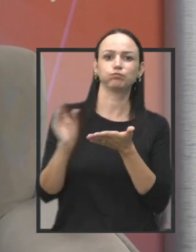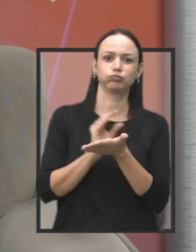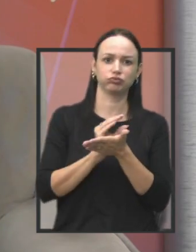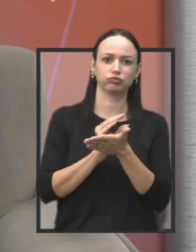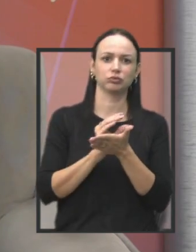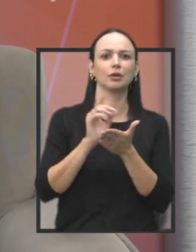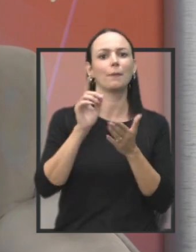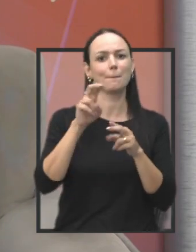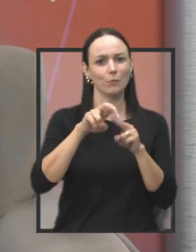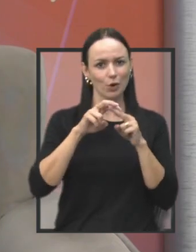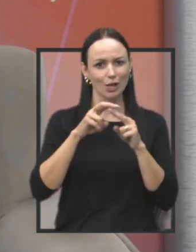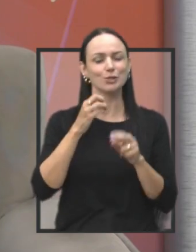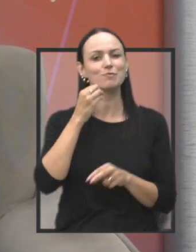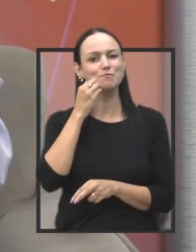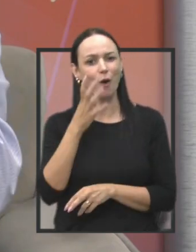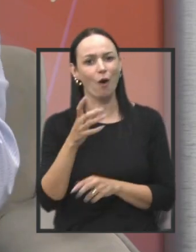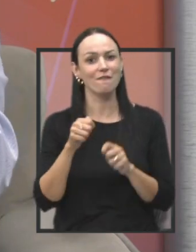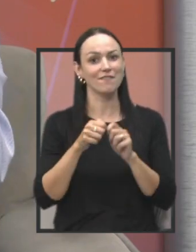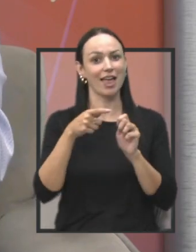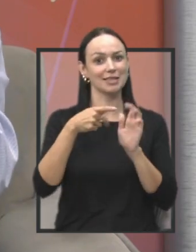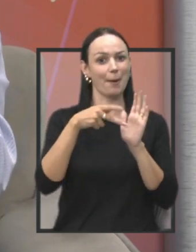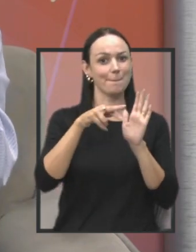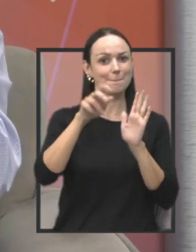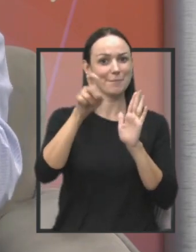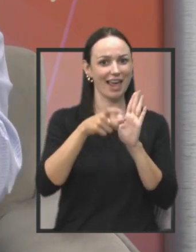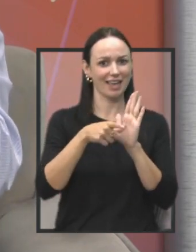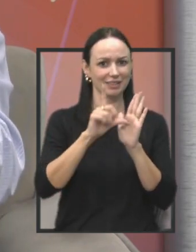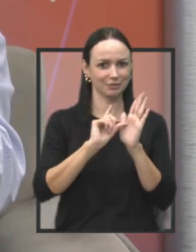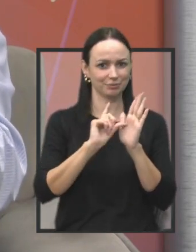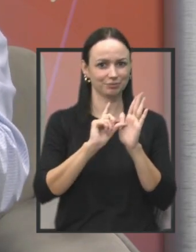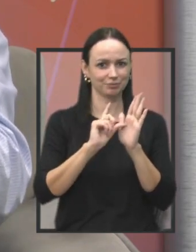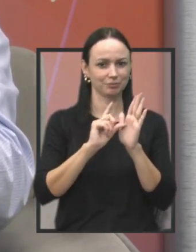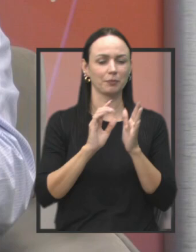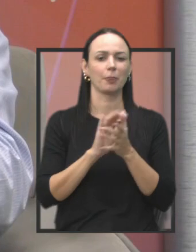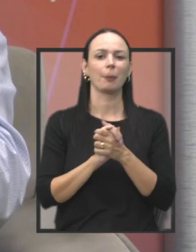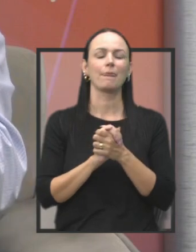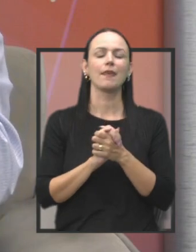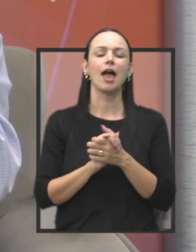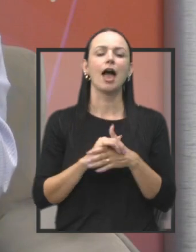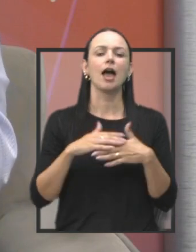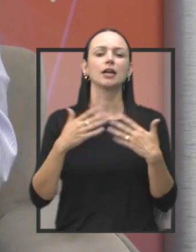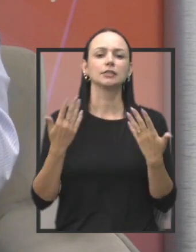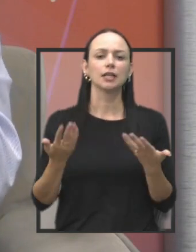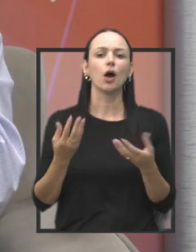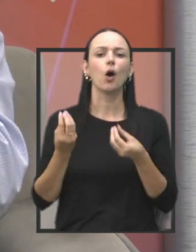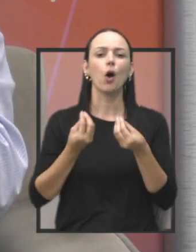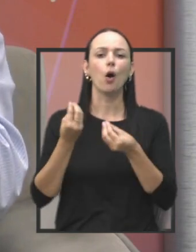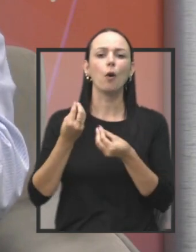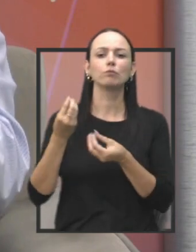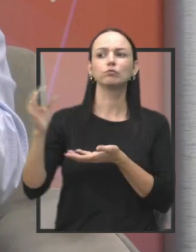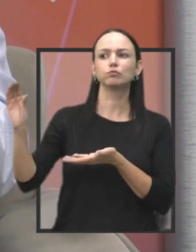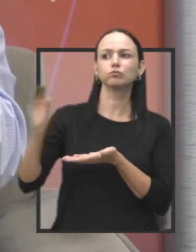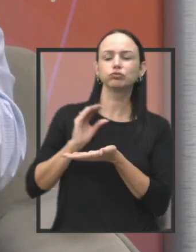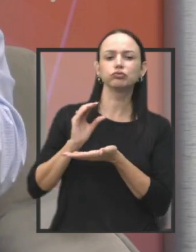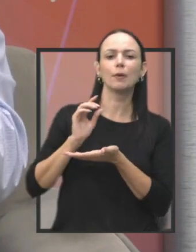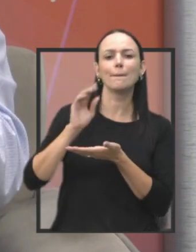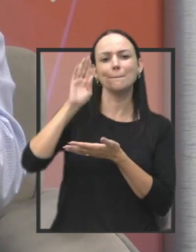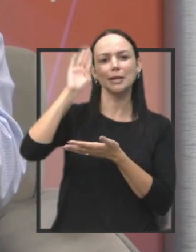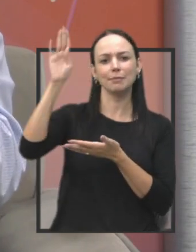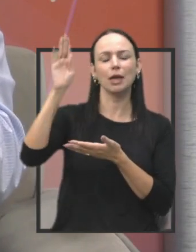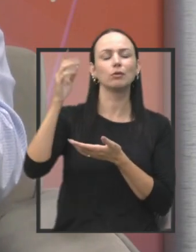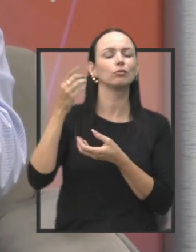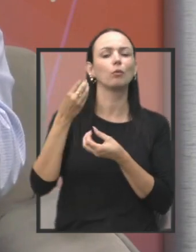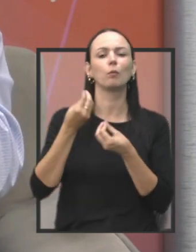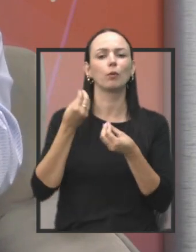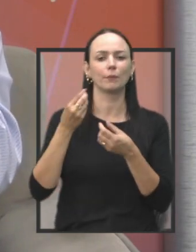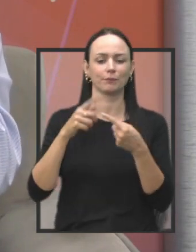da pré-preenchida, que a gente disse aí. E como ficou a priorização das restituições do imposto de renda? Então, o